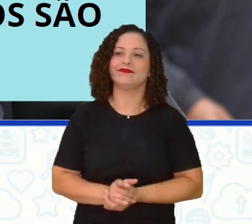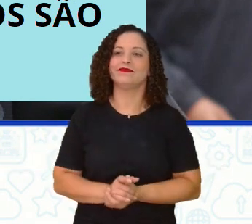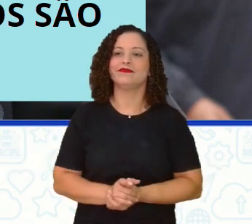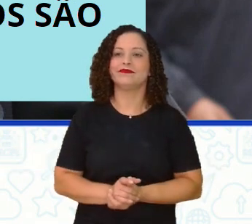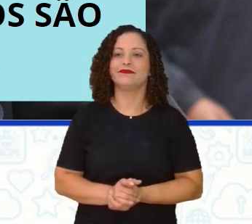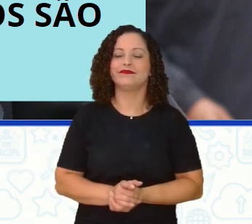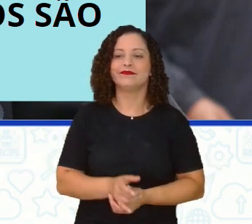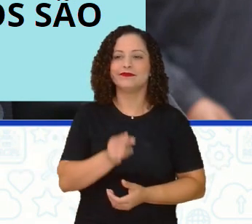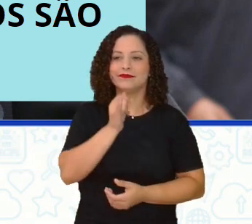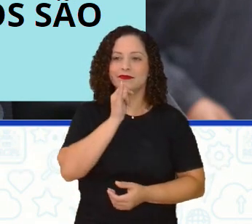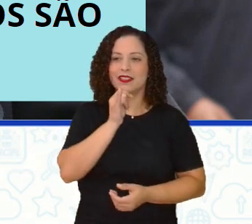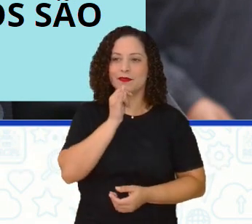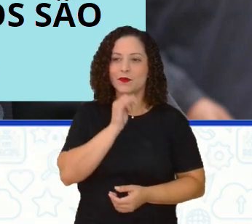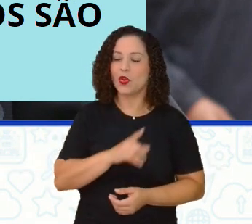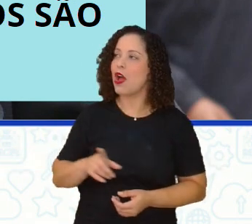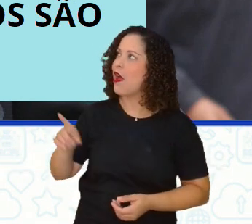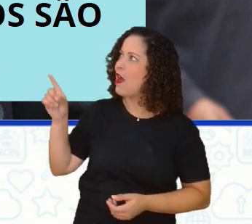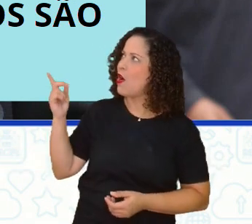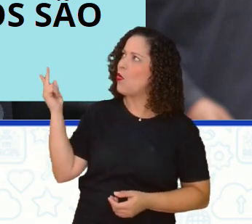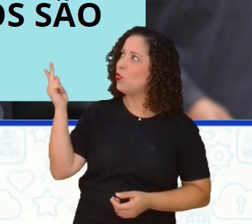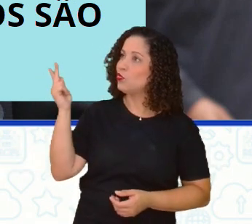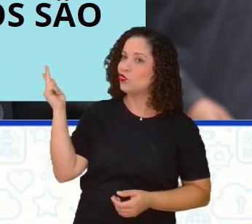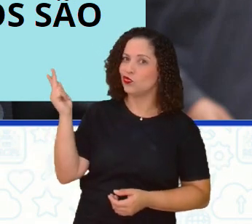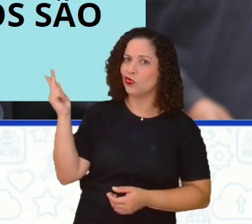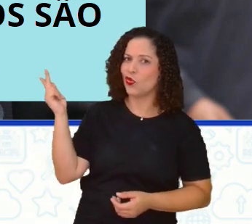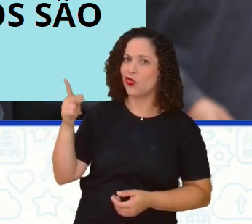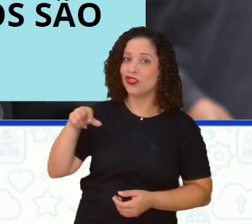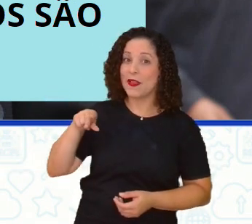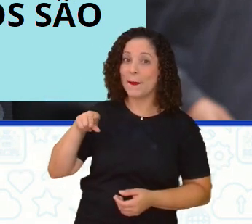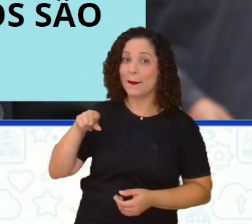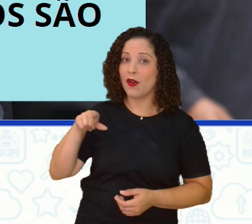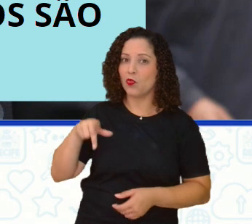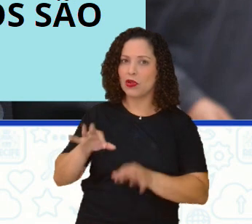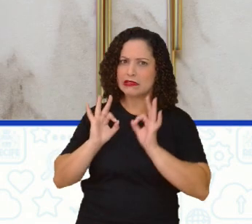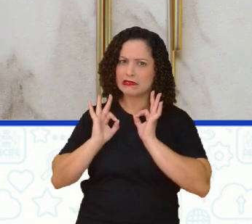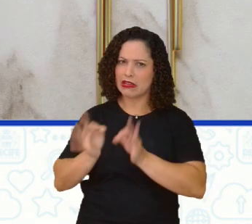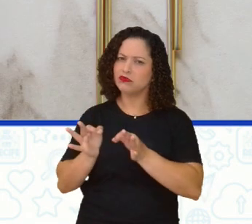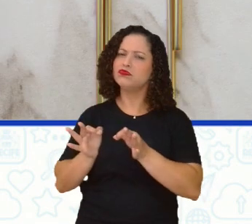Esse advérbio aqui é de afirmação, não é?